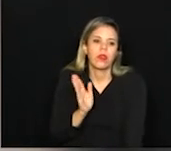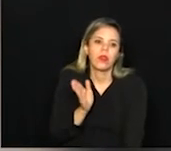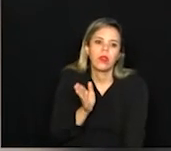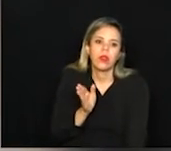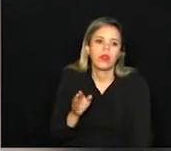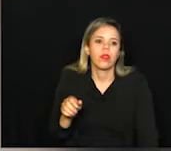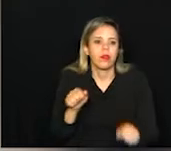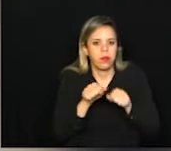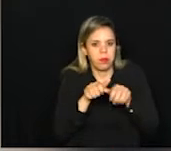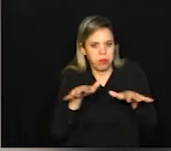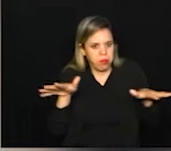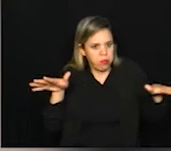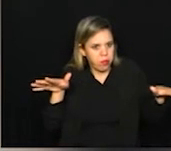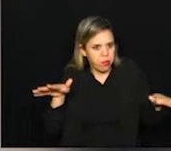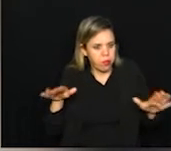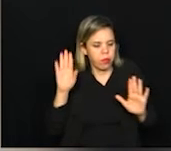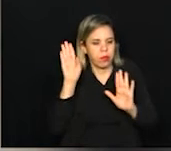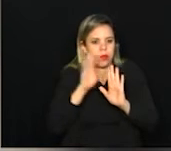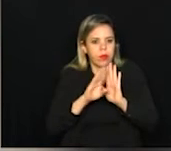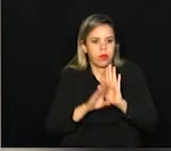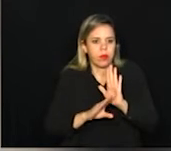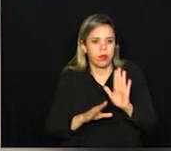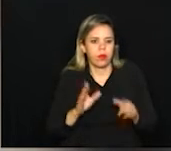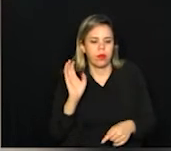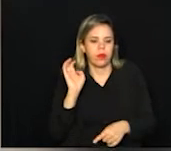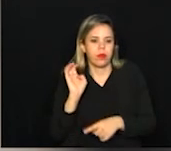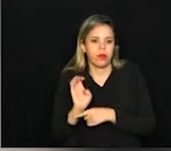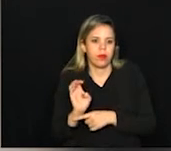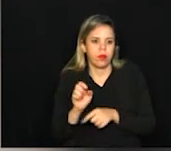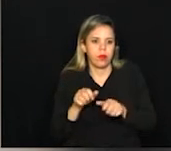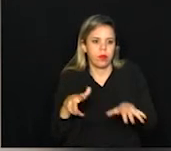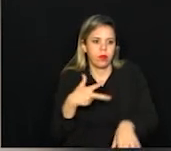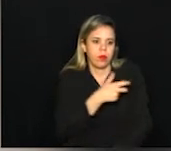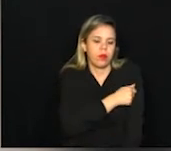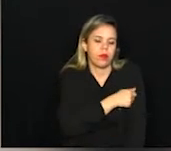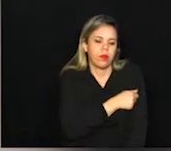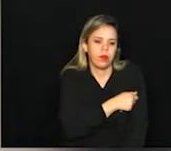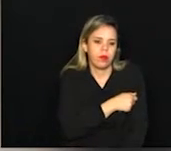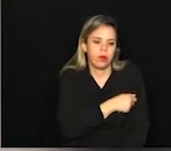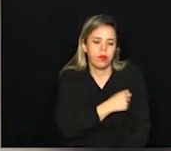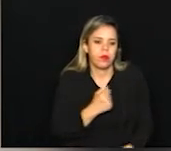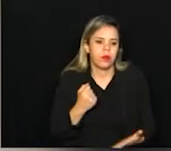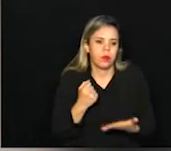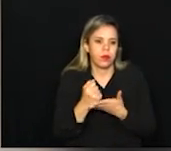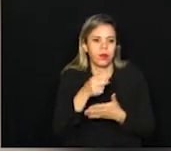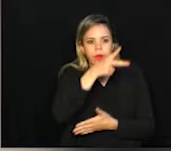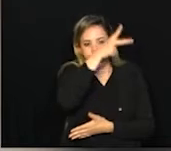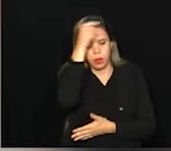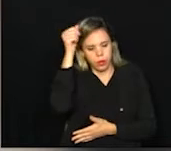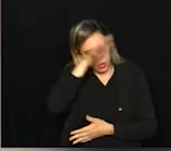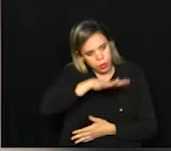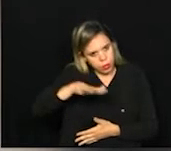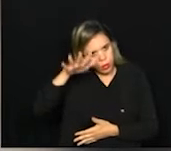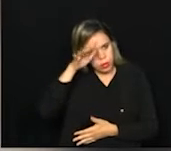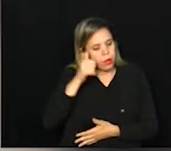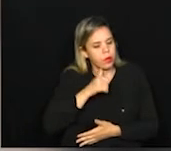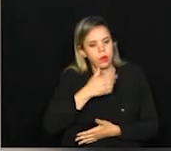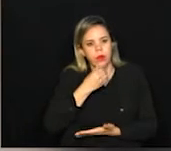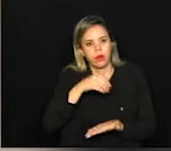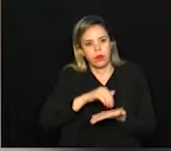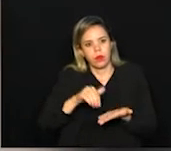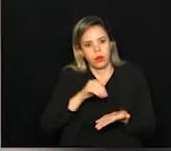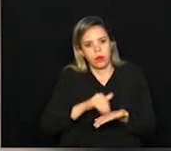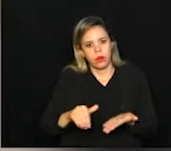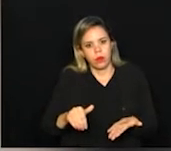foram distribuídas no Programa Estadual de Imunização, o PEI, e com a ajuda de prefeitos, prefeitas, secretárias